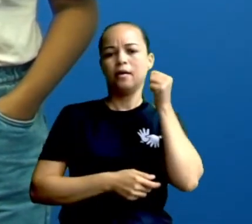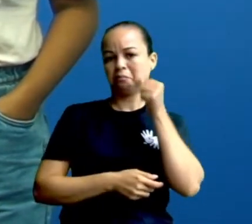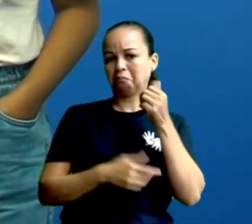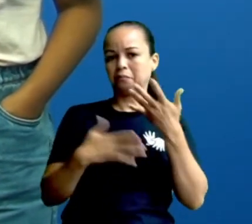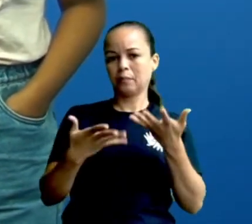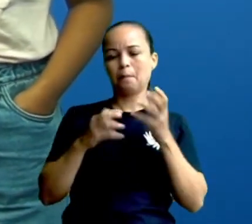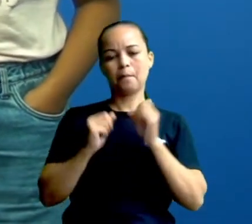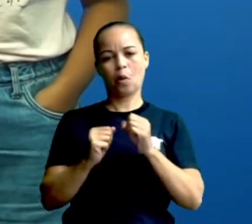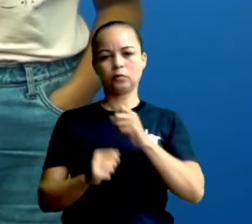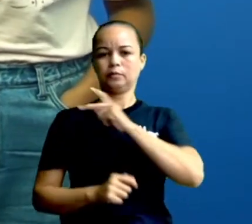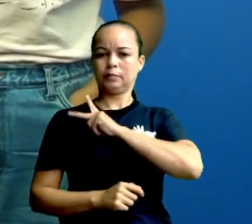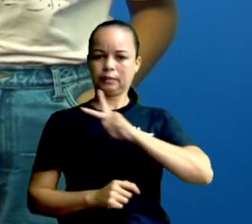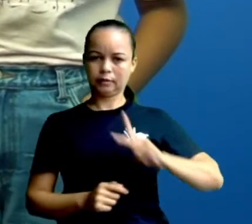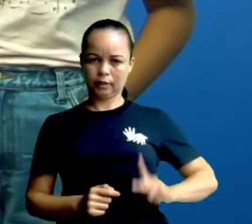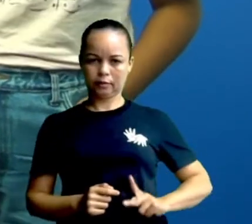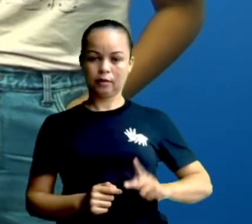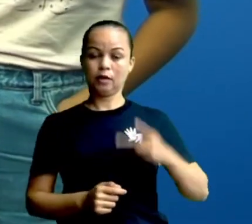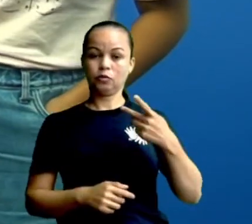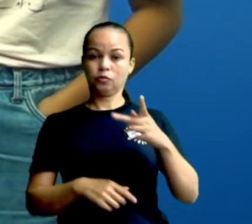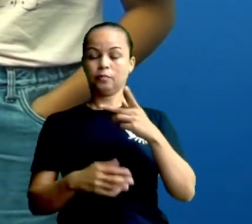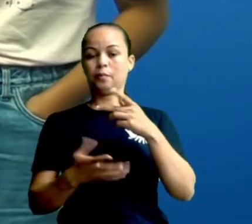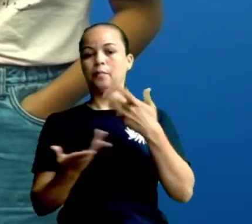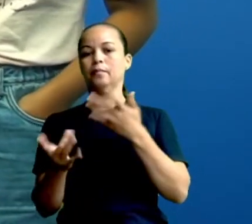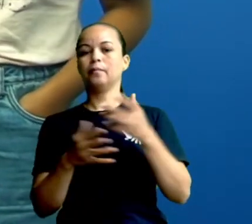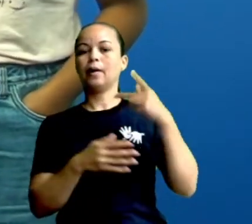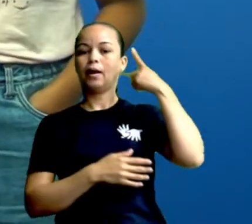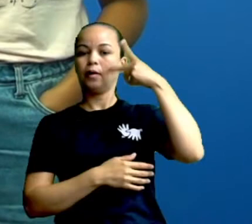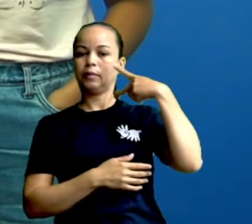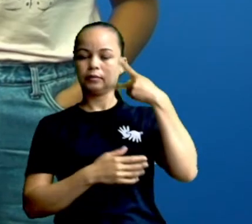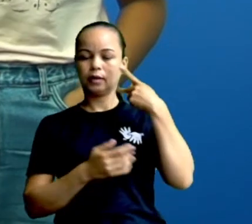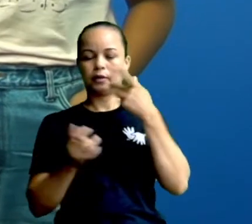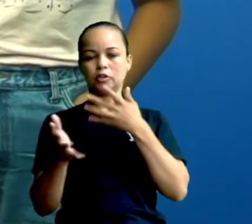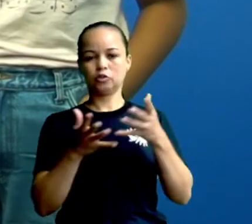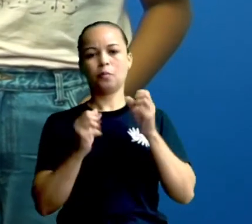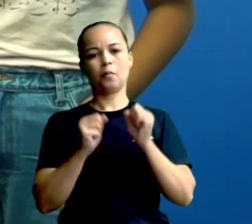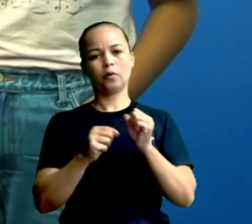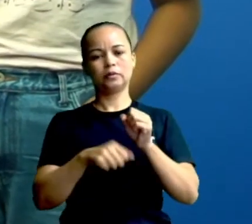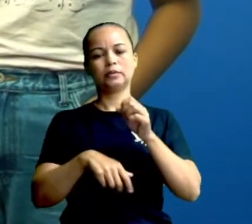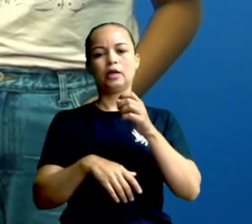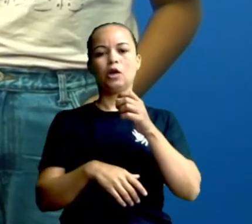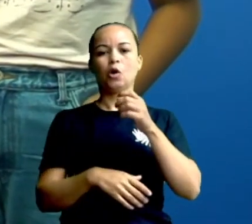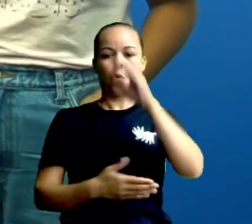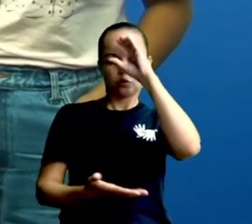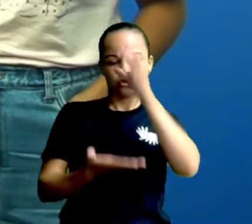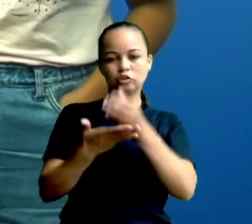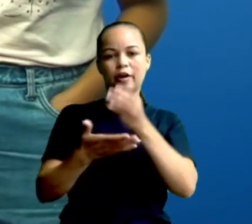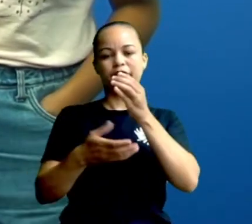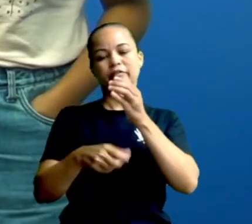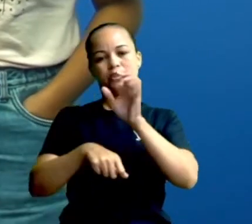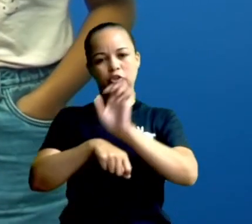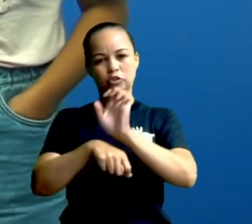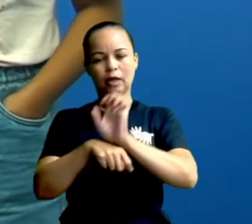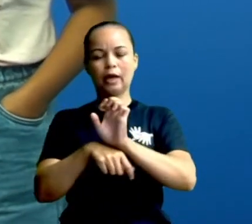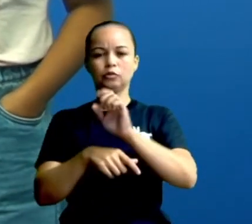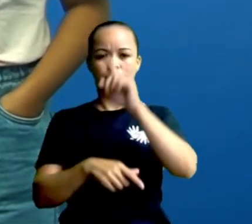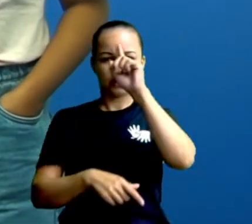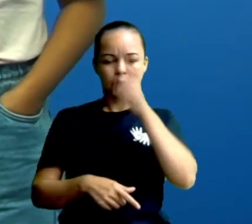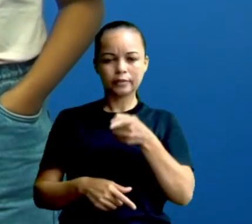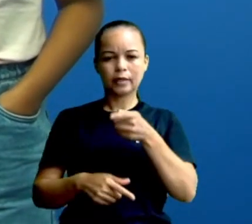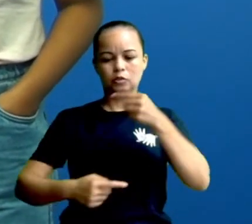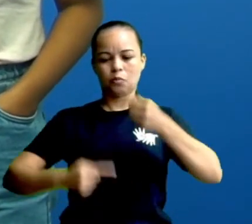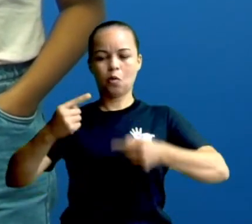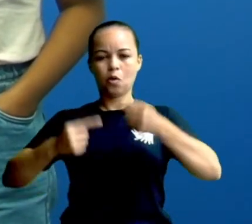no parlamentarismo esse presidente ele vai ser o chefe de estado e também não vai exercer nenhum poder quem exerce o poder